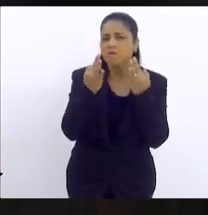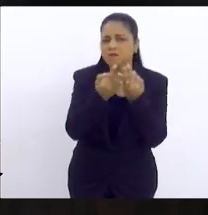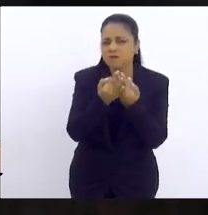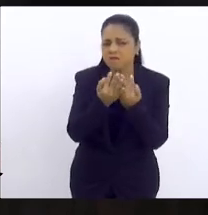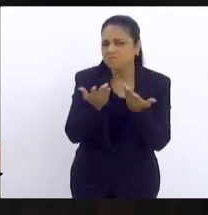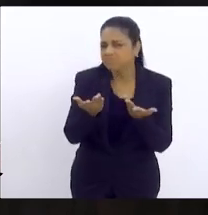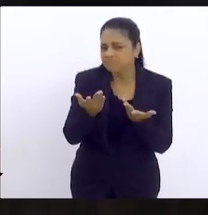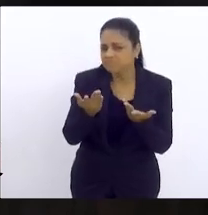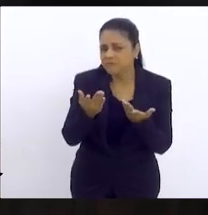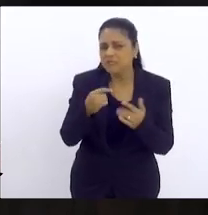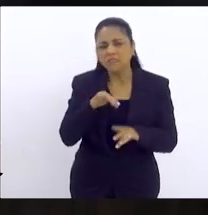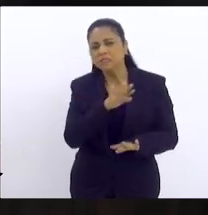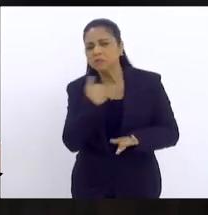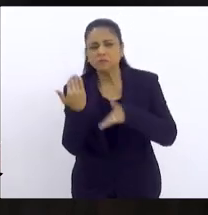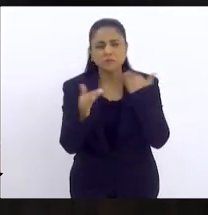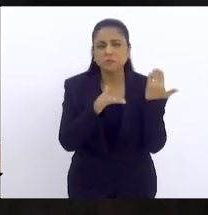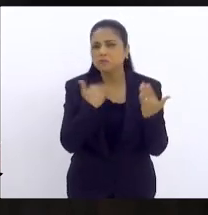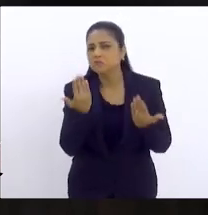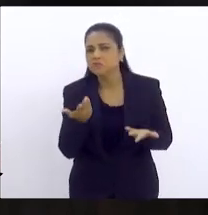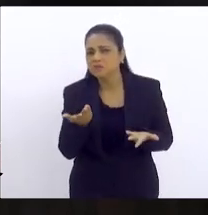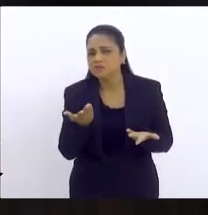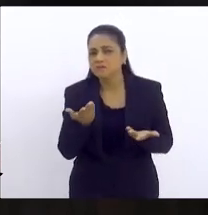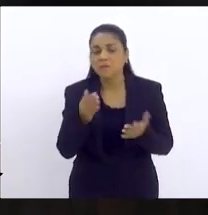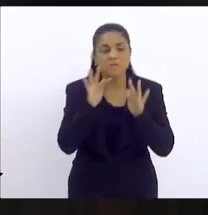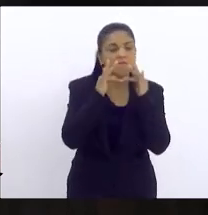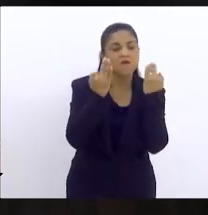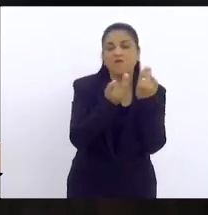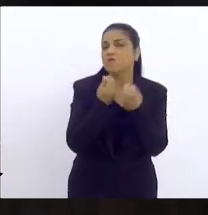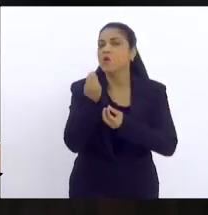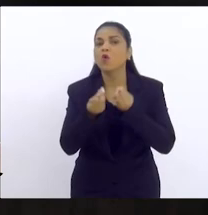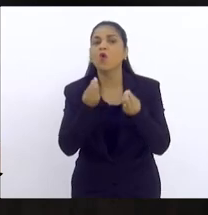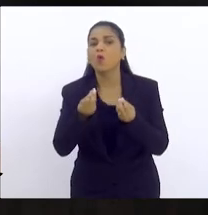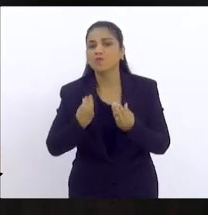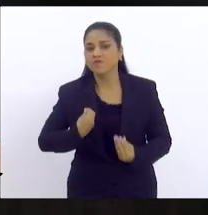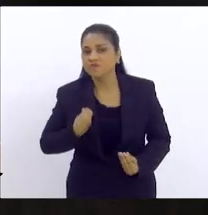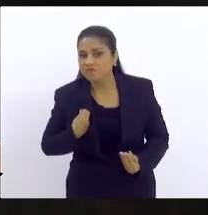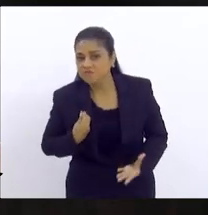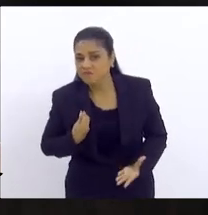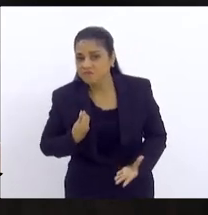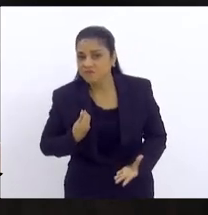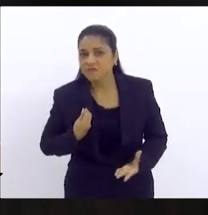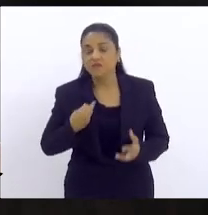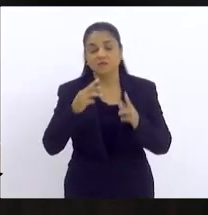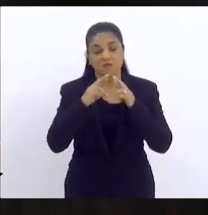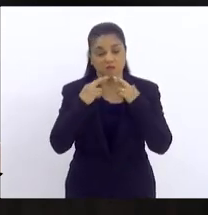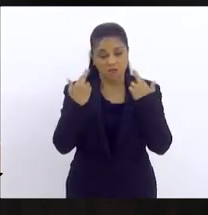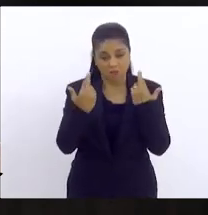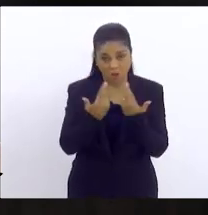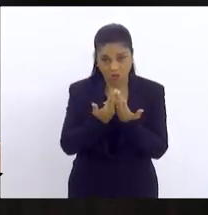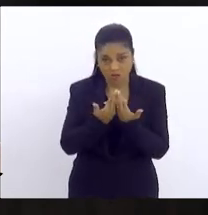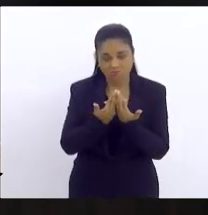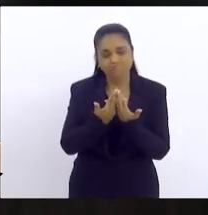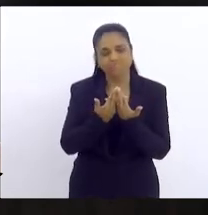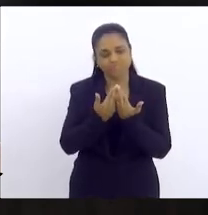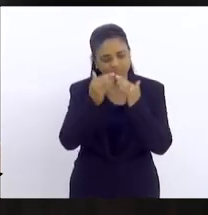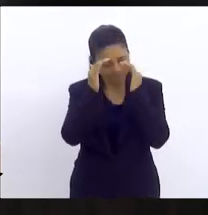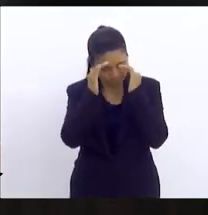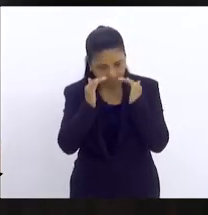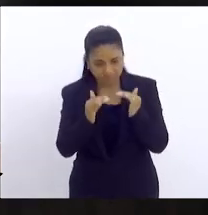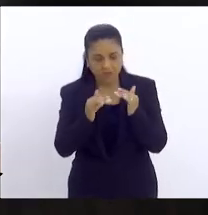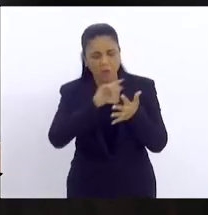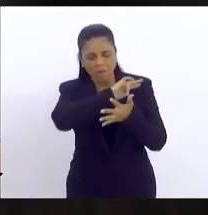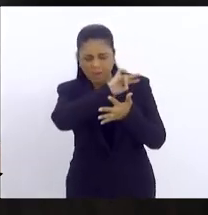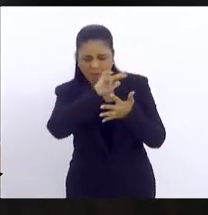se eu morrer como é que a minha família fica Então essa reuniões são exatamente para isso eu tenho uma série de coisas para falar